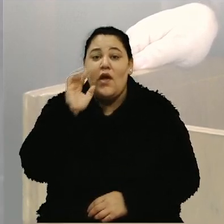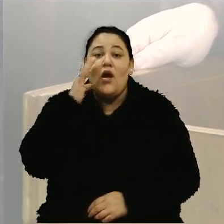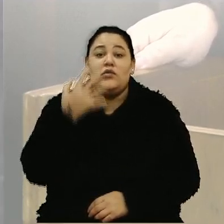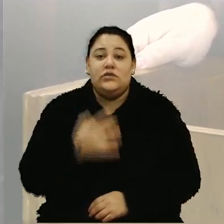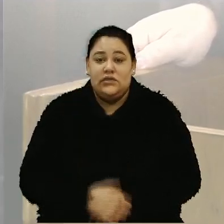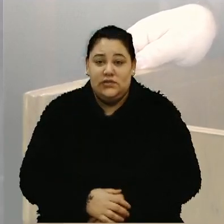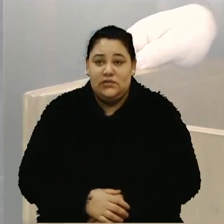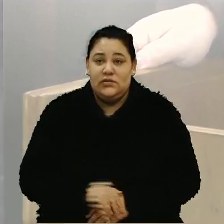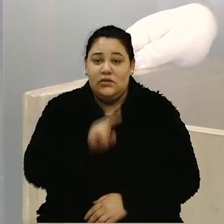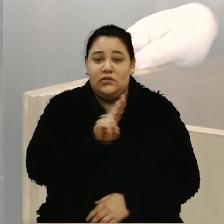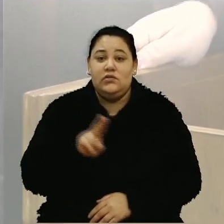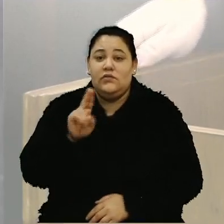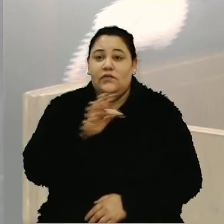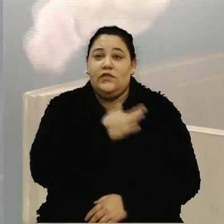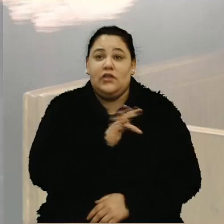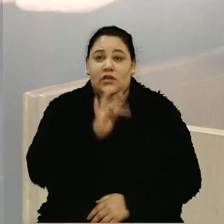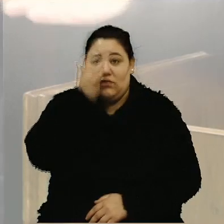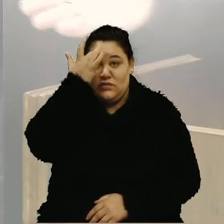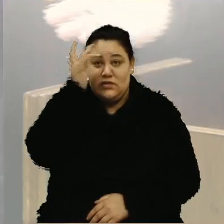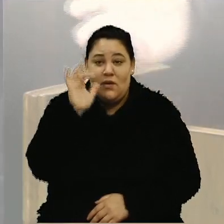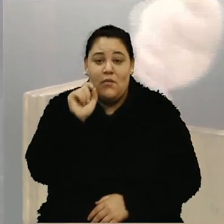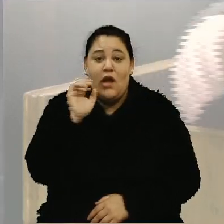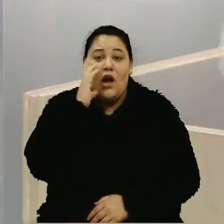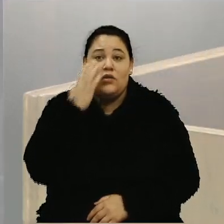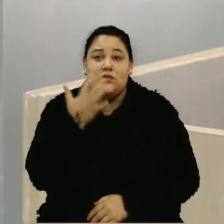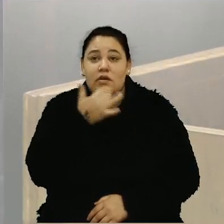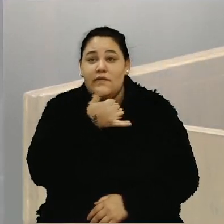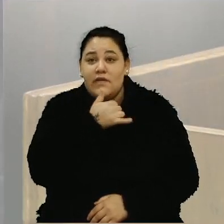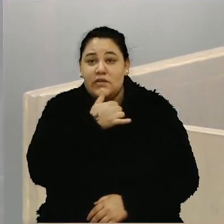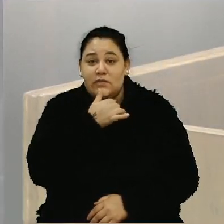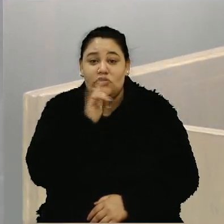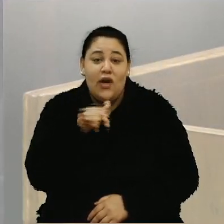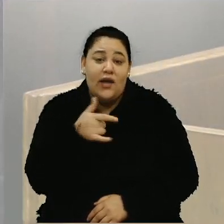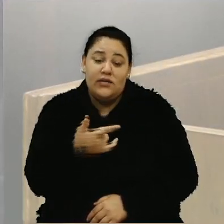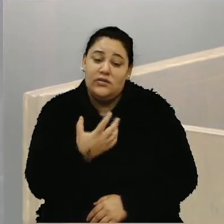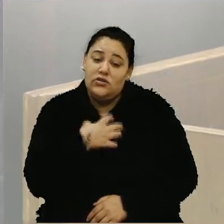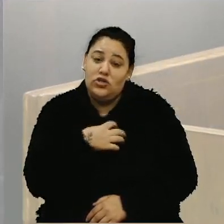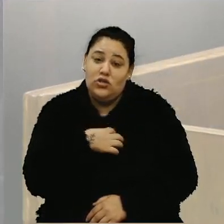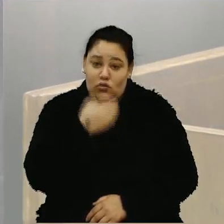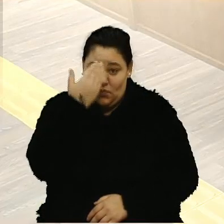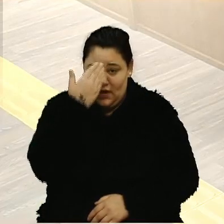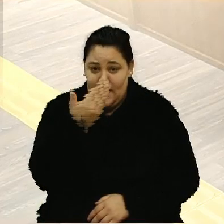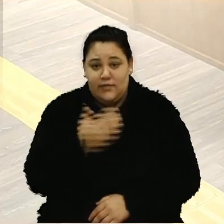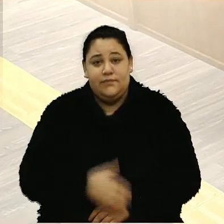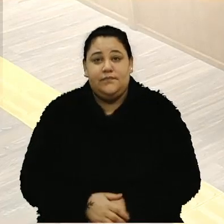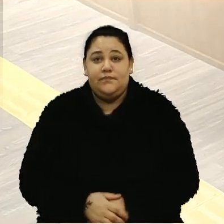Nem a Universidade Federal não sabe o que está acontecendo. Infelizmente é isso. Obrigado.